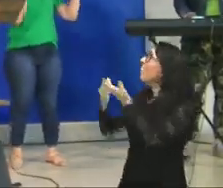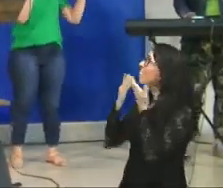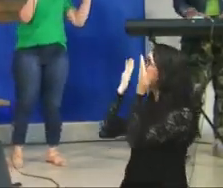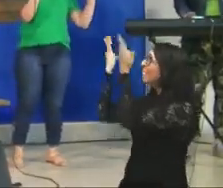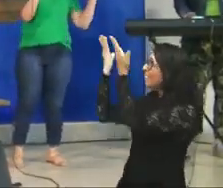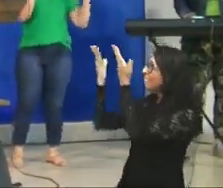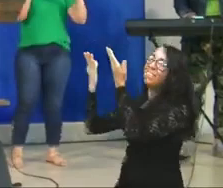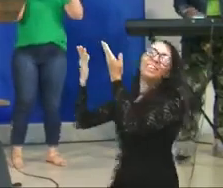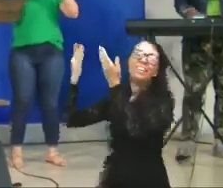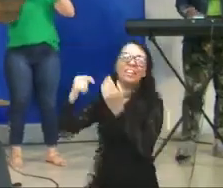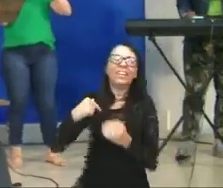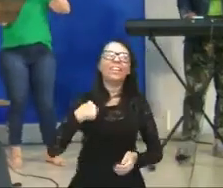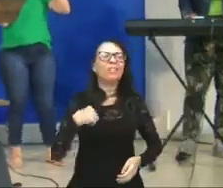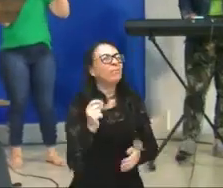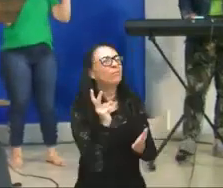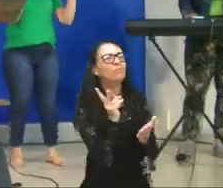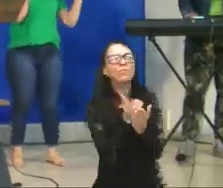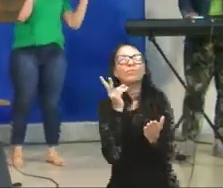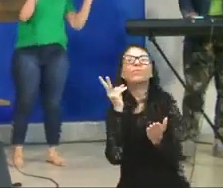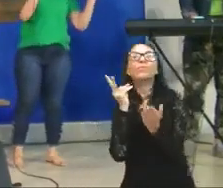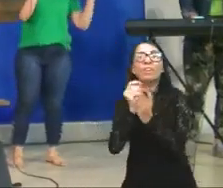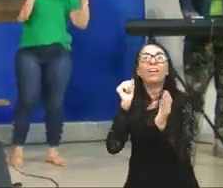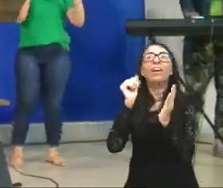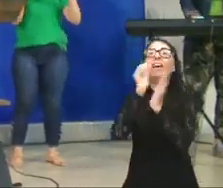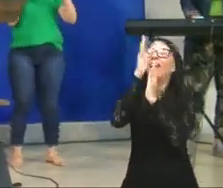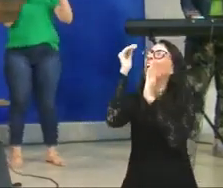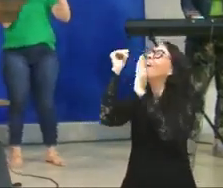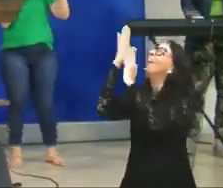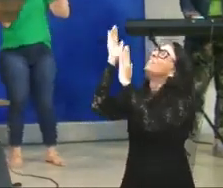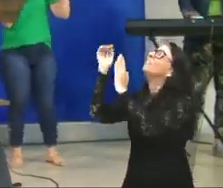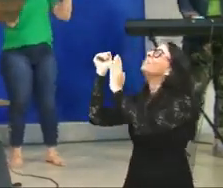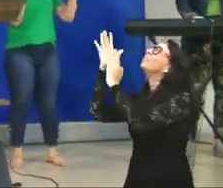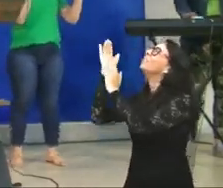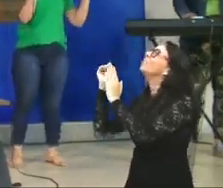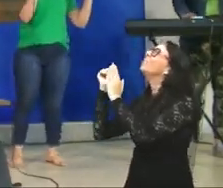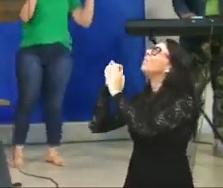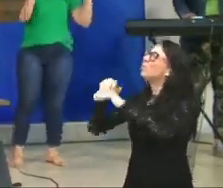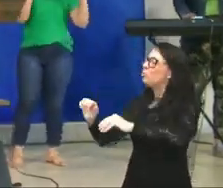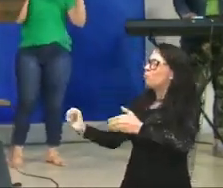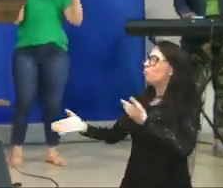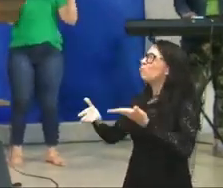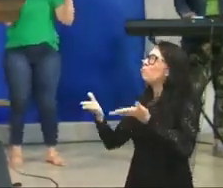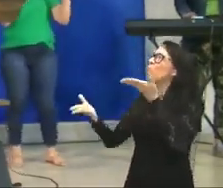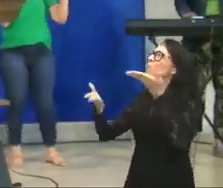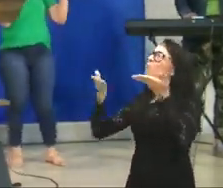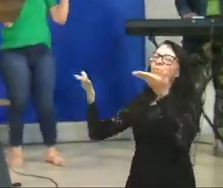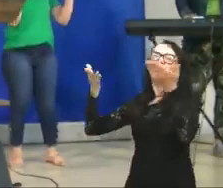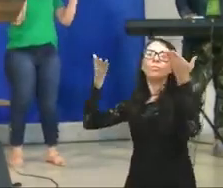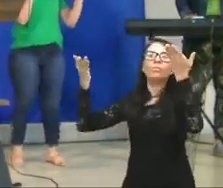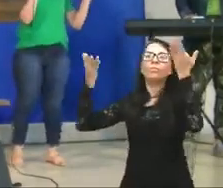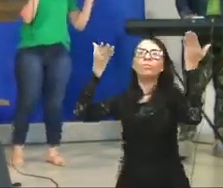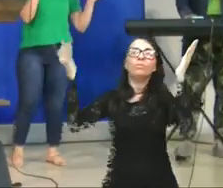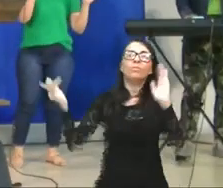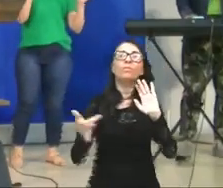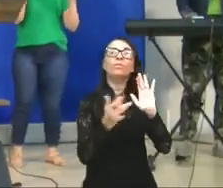glorificarei, eu te louvarei, meu bom Jesus.